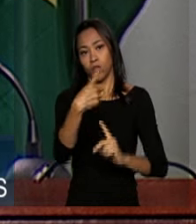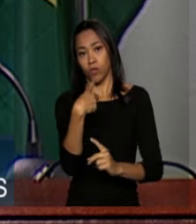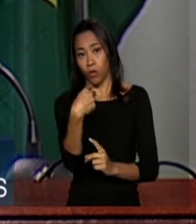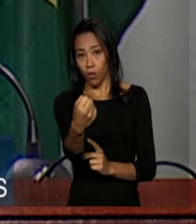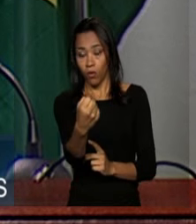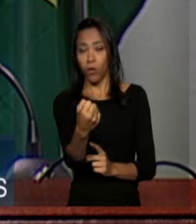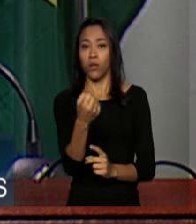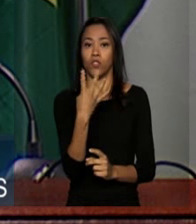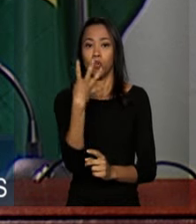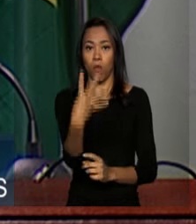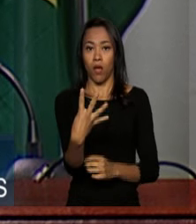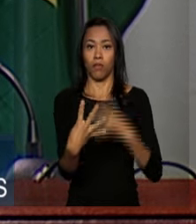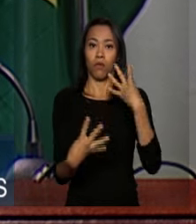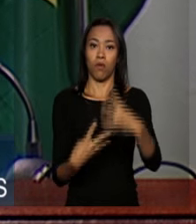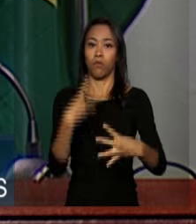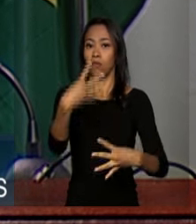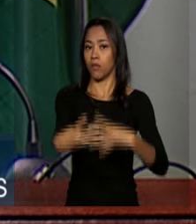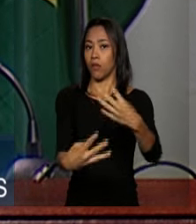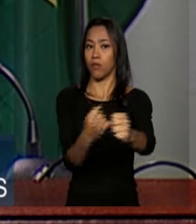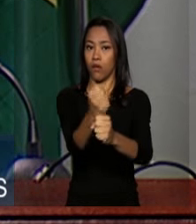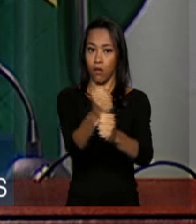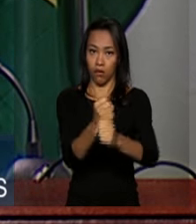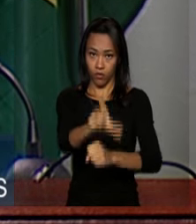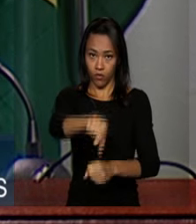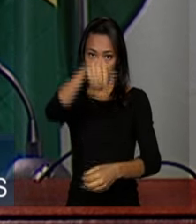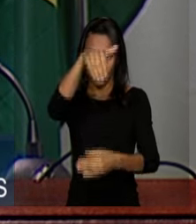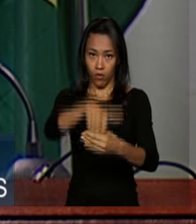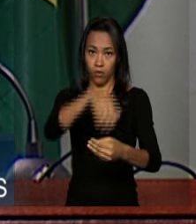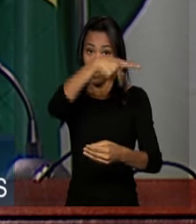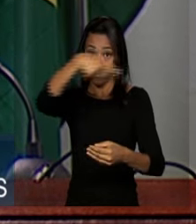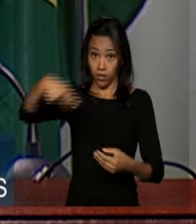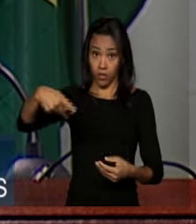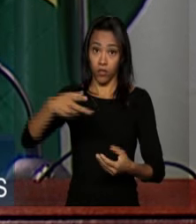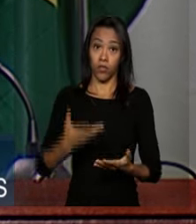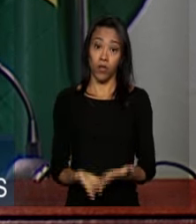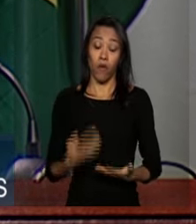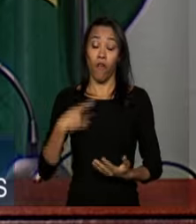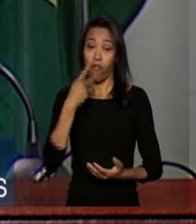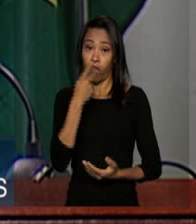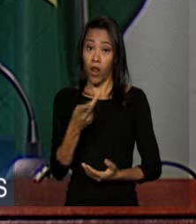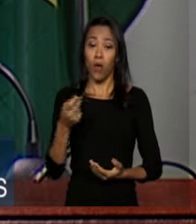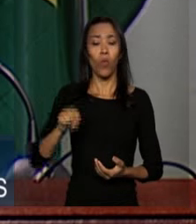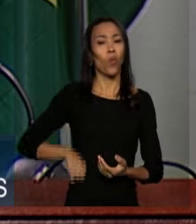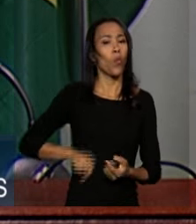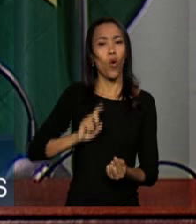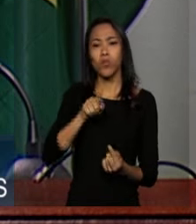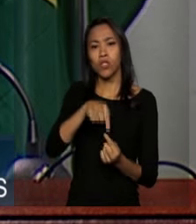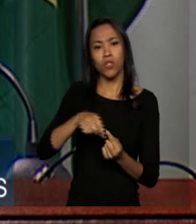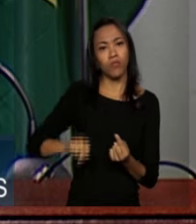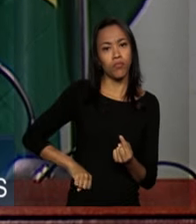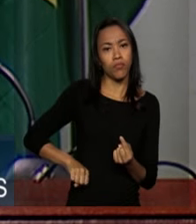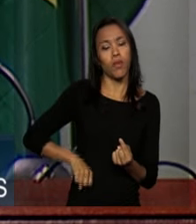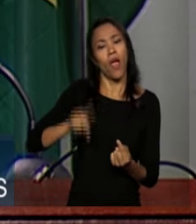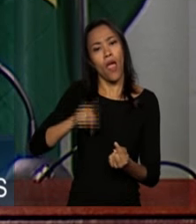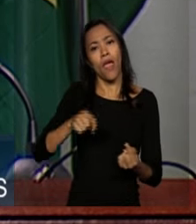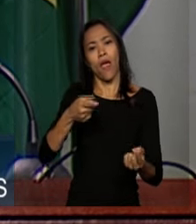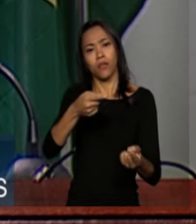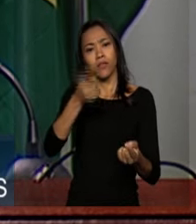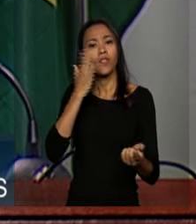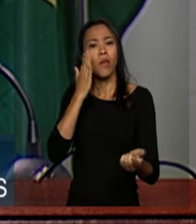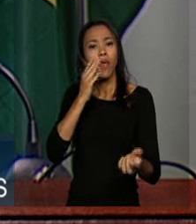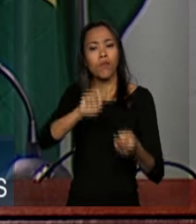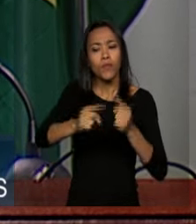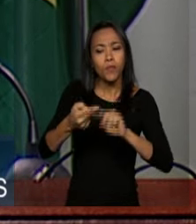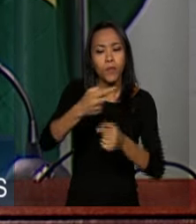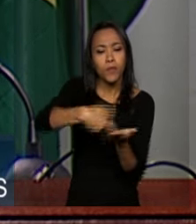sistematicamente de 4 em 4 anos. Aos diplomatas, corresponde articular esta dupla postura: